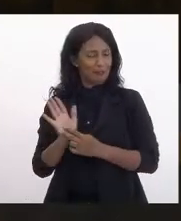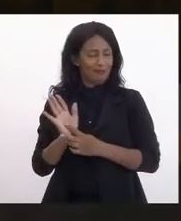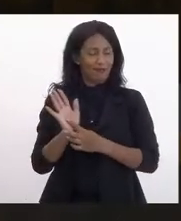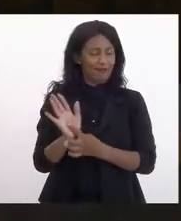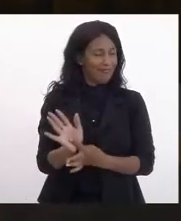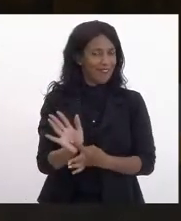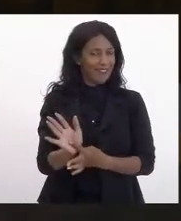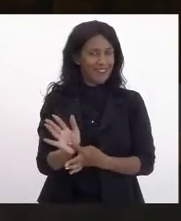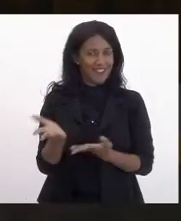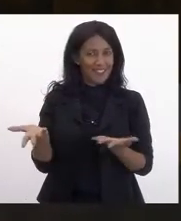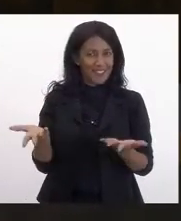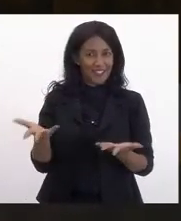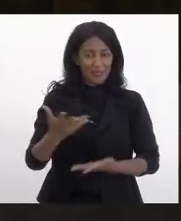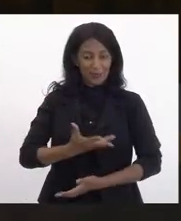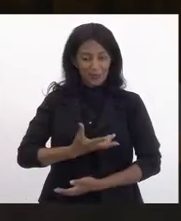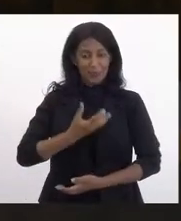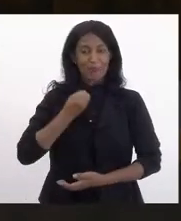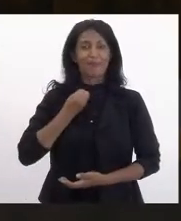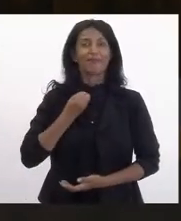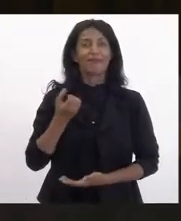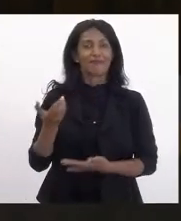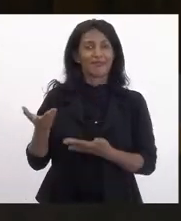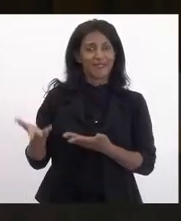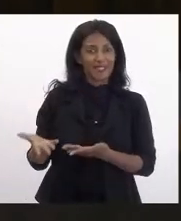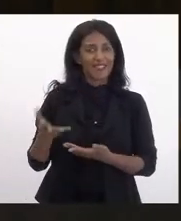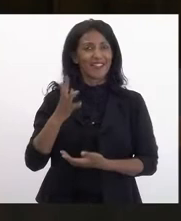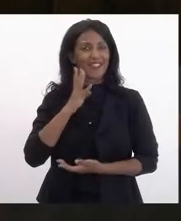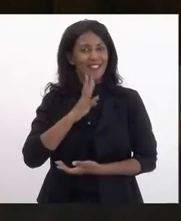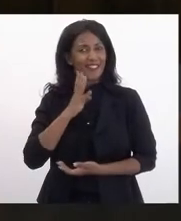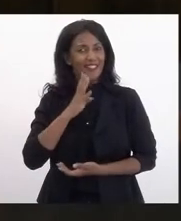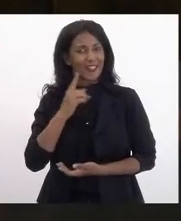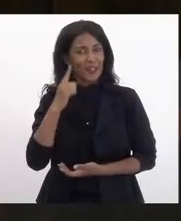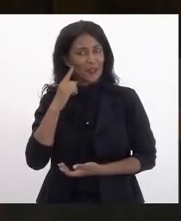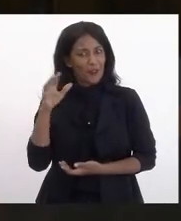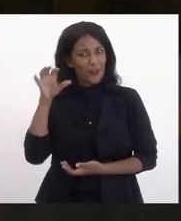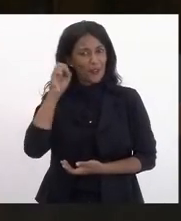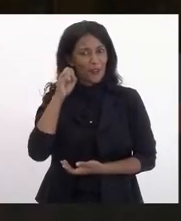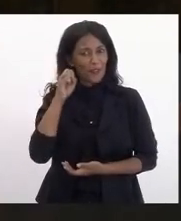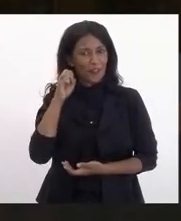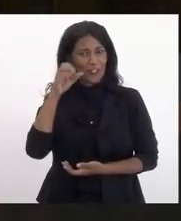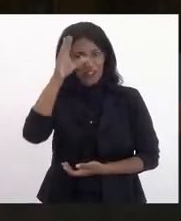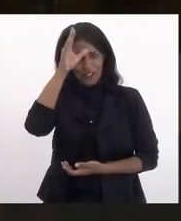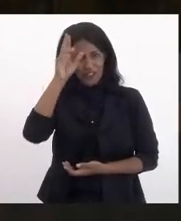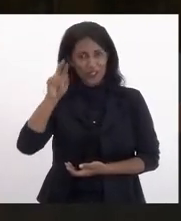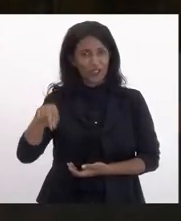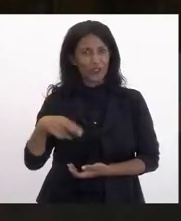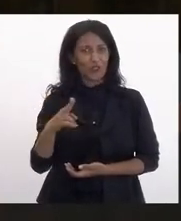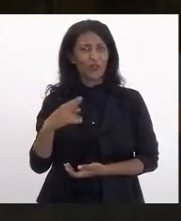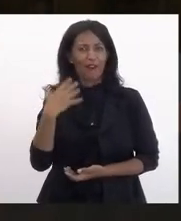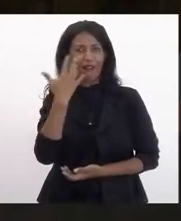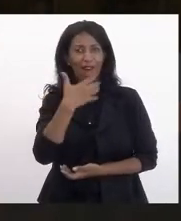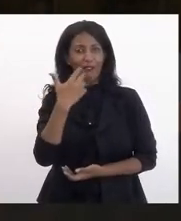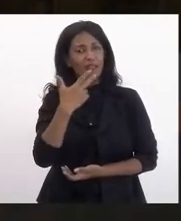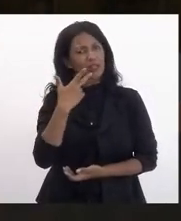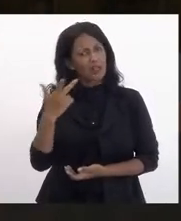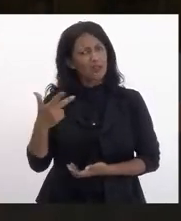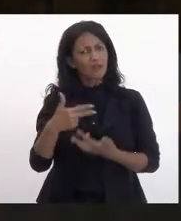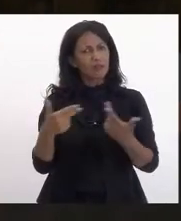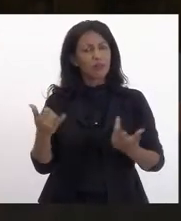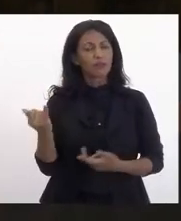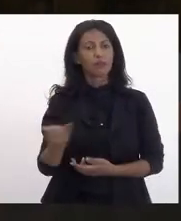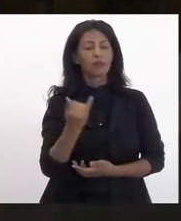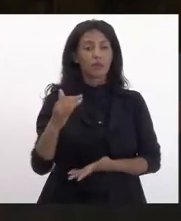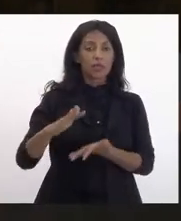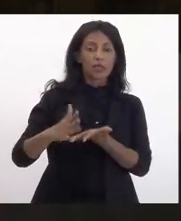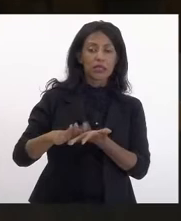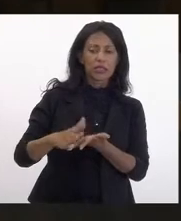apresentação inesperada, essa surpresa bacana de ouvir a Tia Ju cantar. E ela falou uma coisa muito importante. Esse